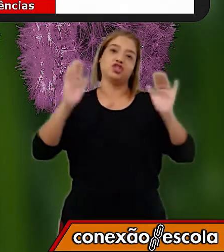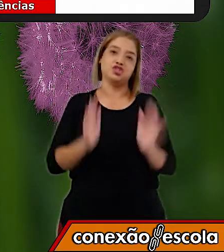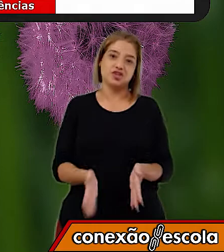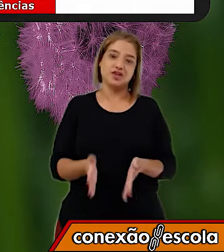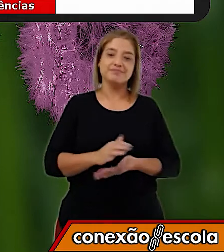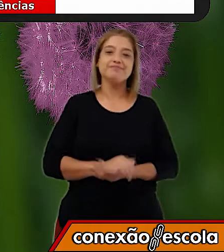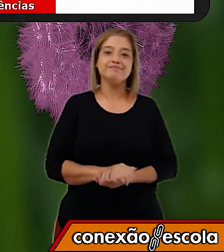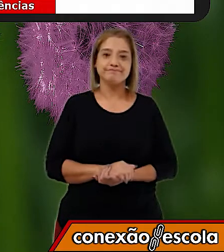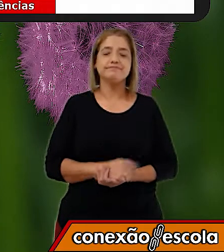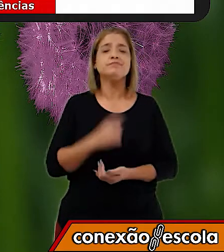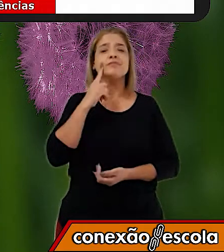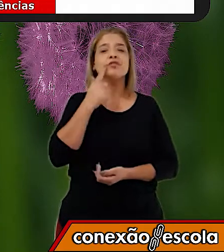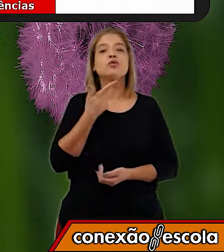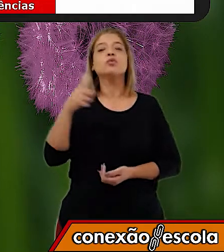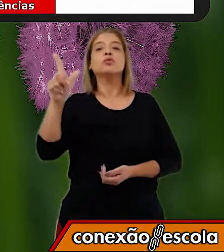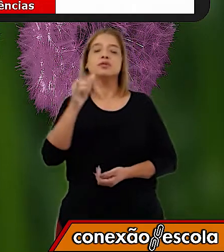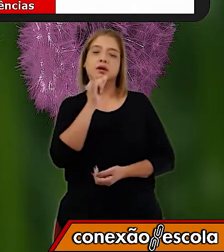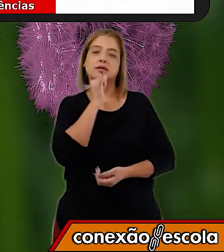exemplo.